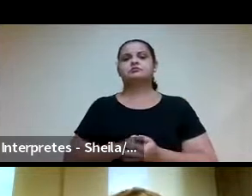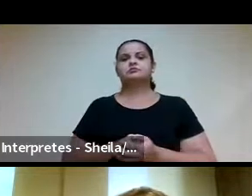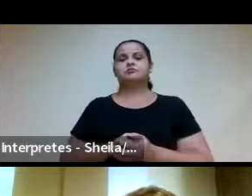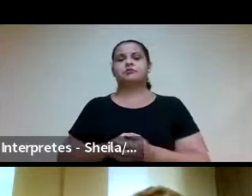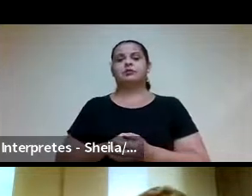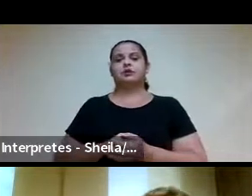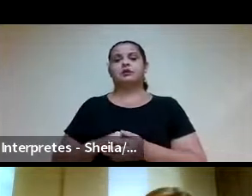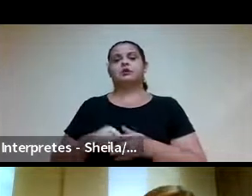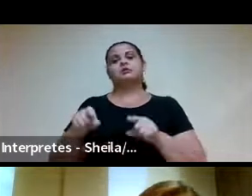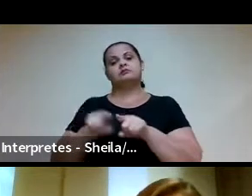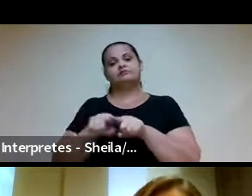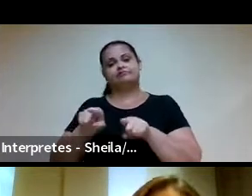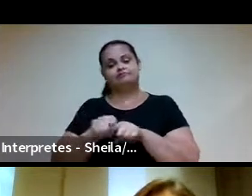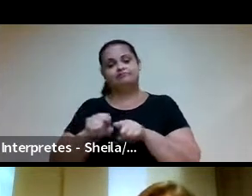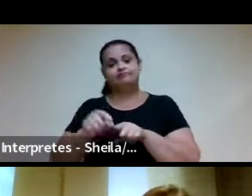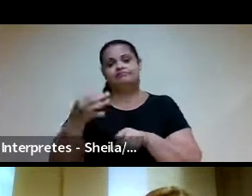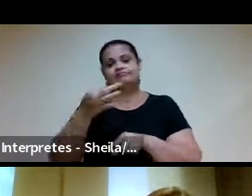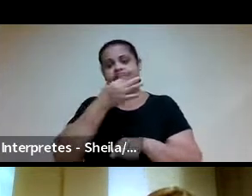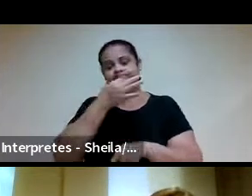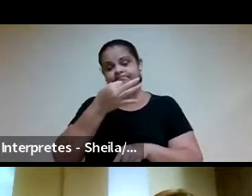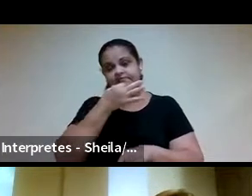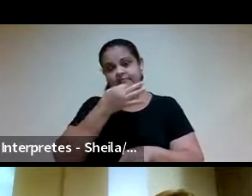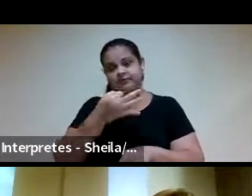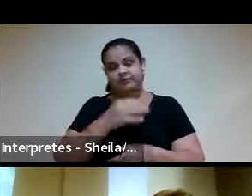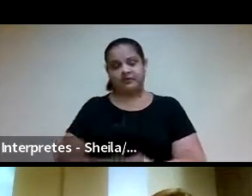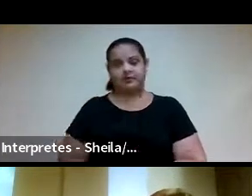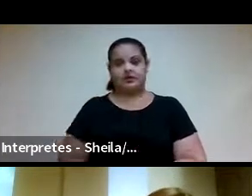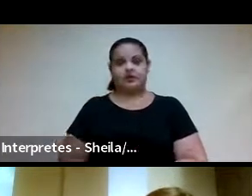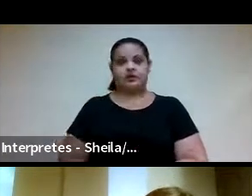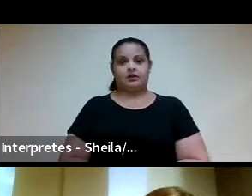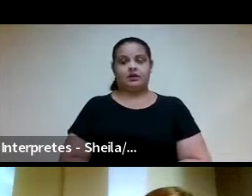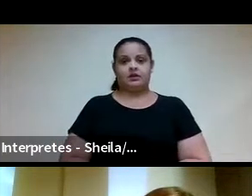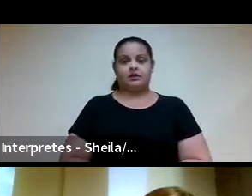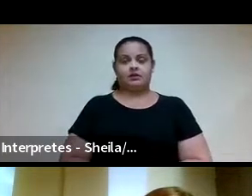argumentos, né, com relação ao isso, especificamente com relação ao